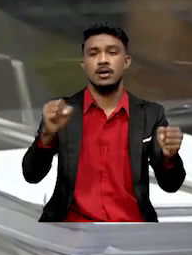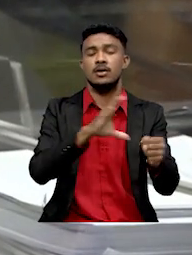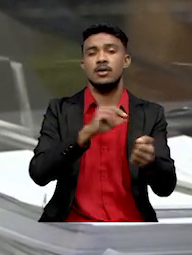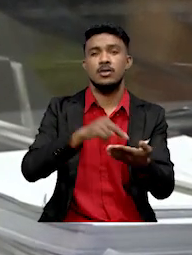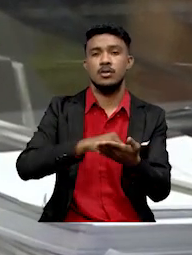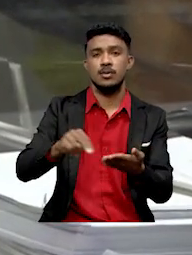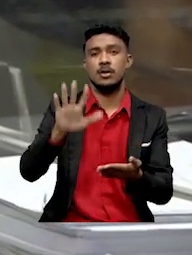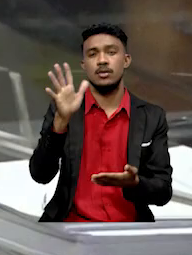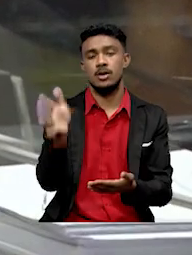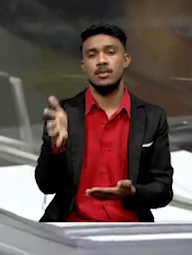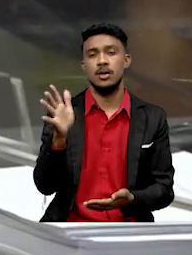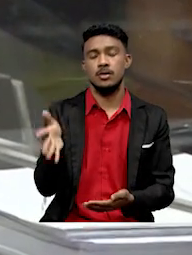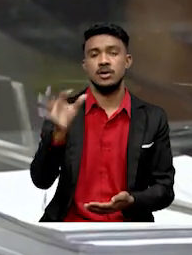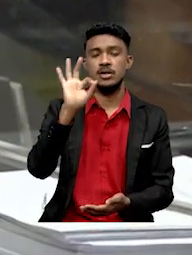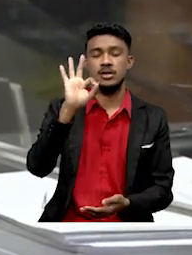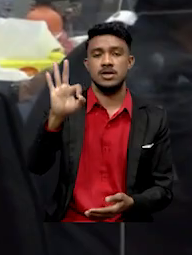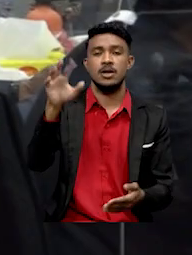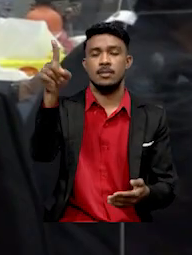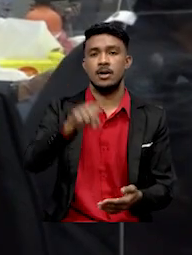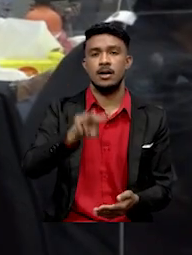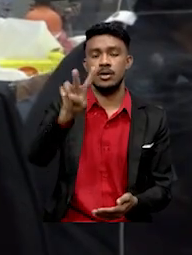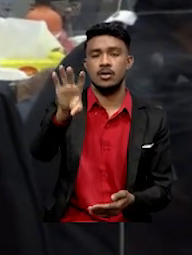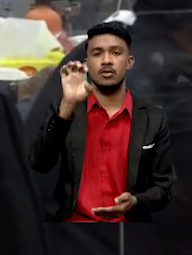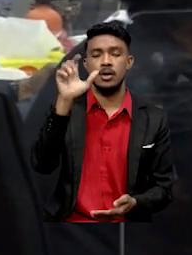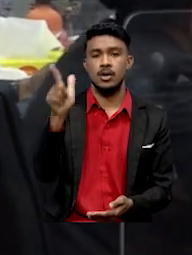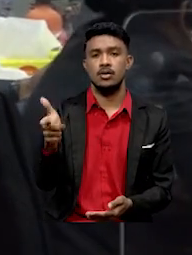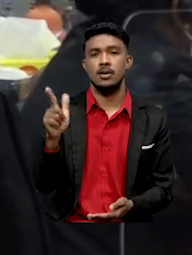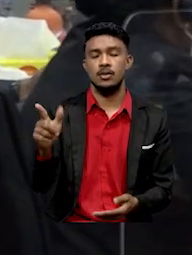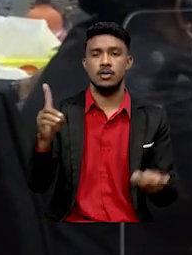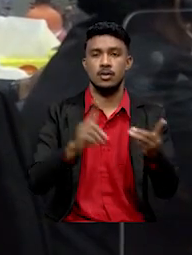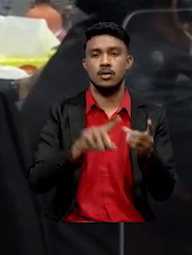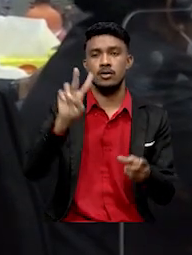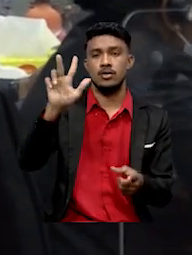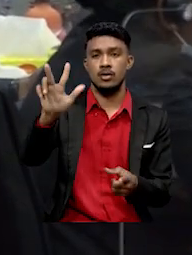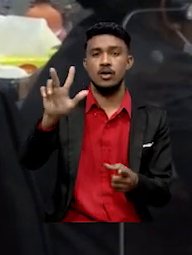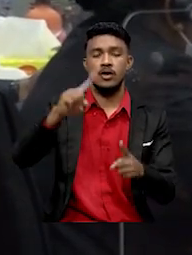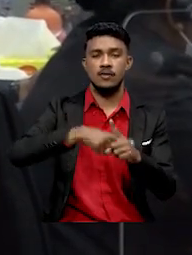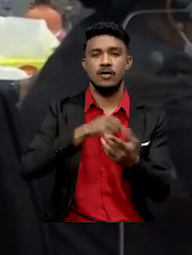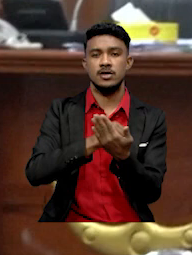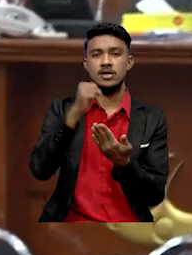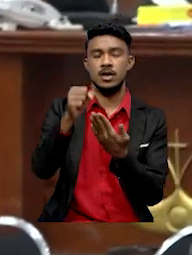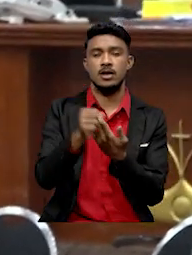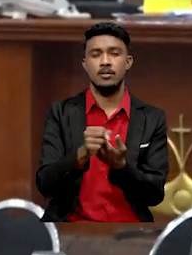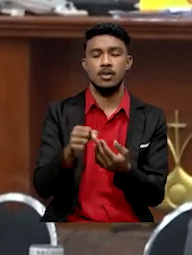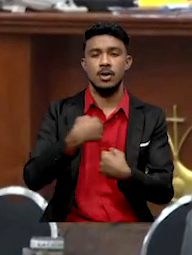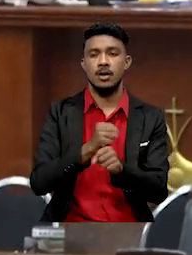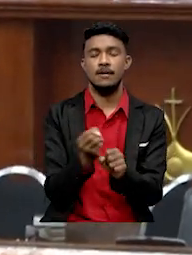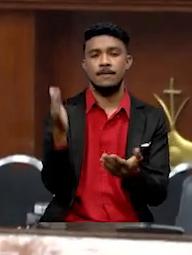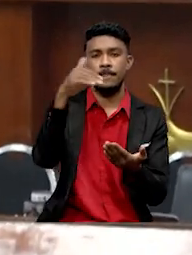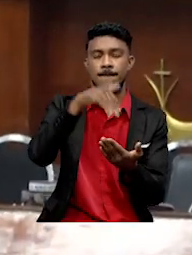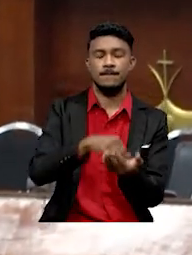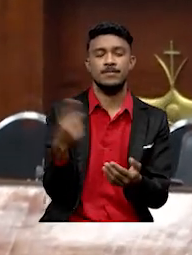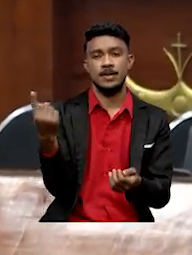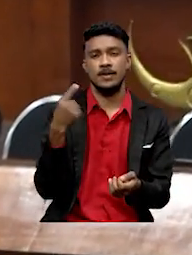número 5/5 barra rihungrua ruanulu lorong tolu fulan setembro renova consecutivamente